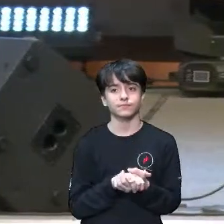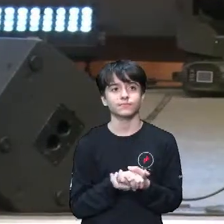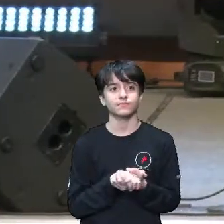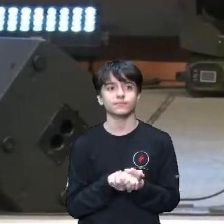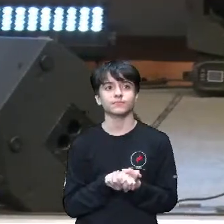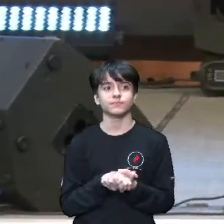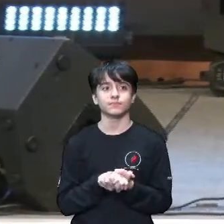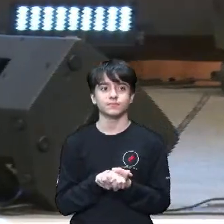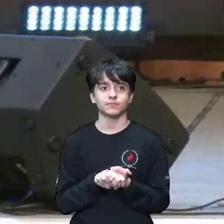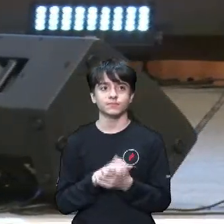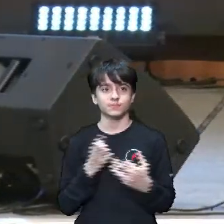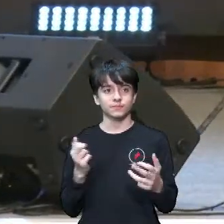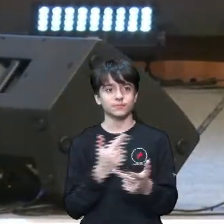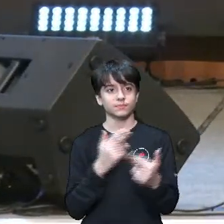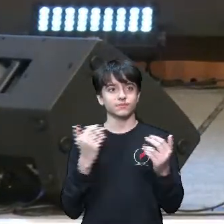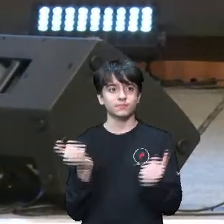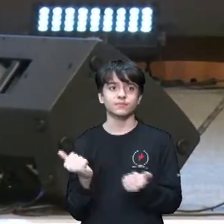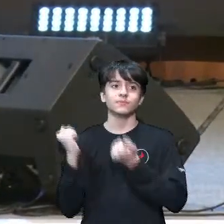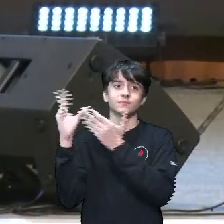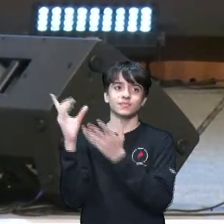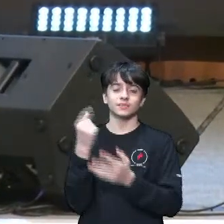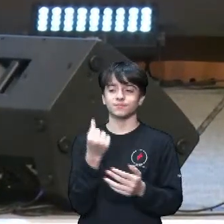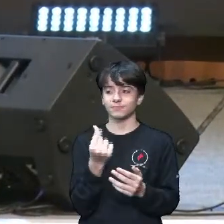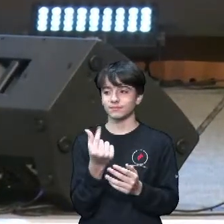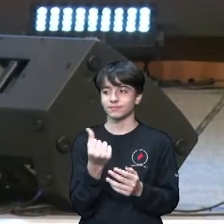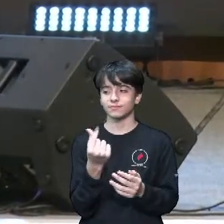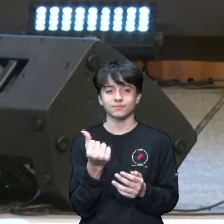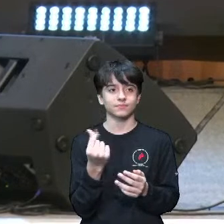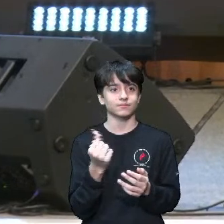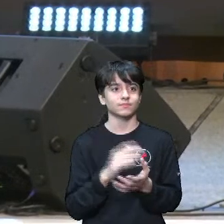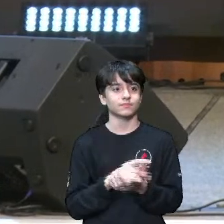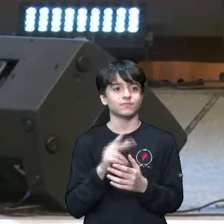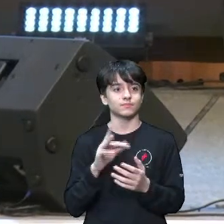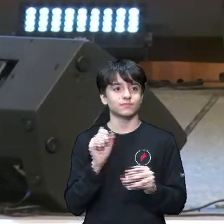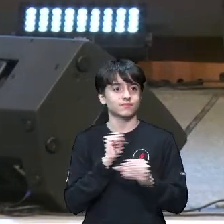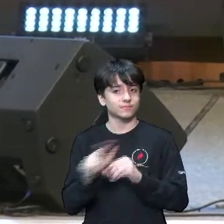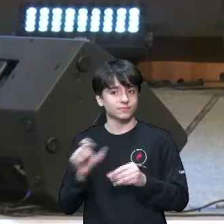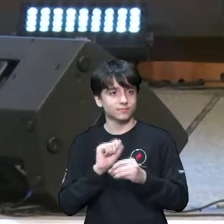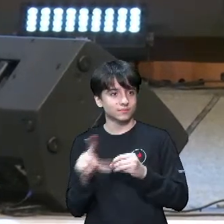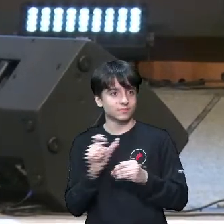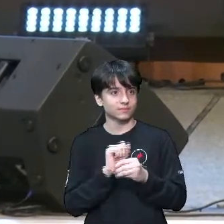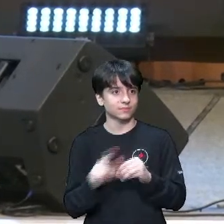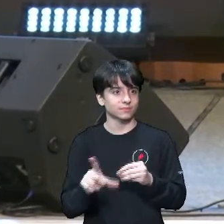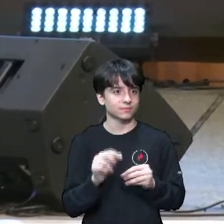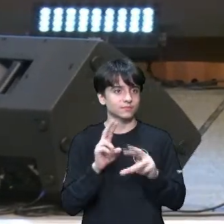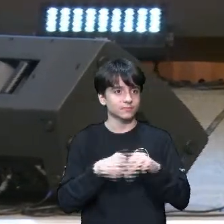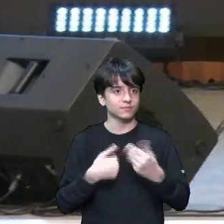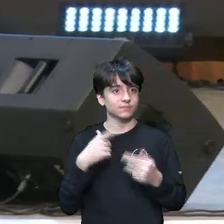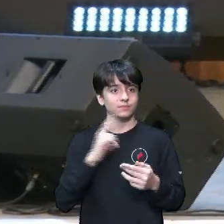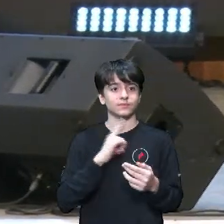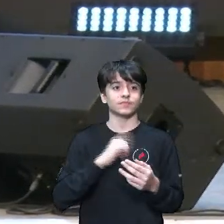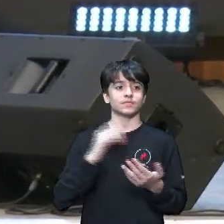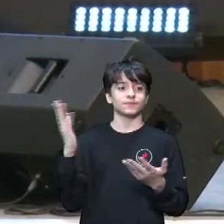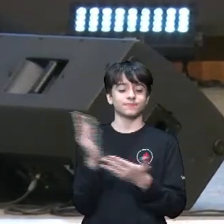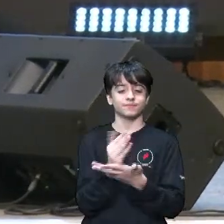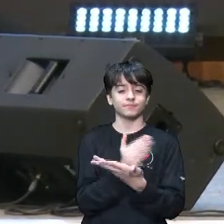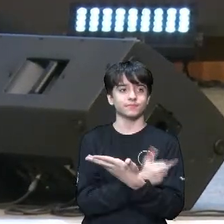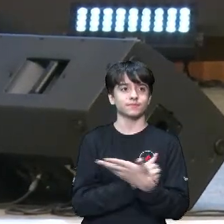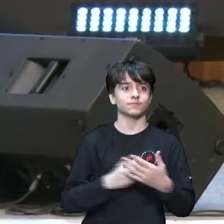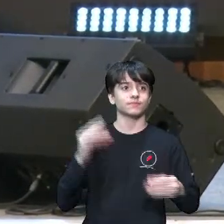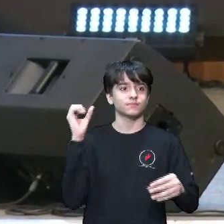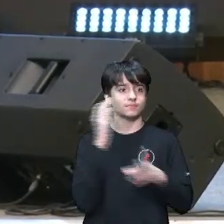para Deus, não é dinheiro, é semente, e semente gera colheita, e colheita ela é incalculável, não dá para